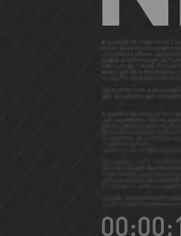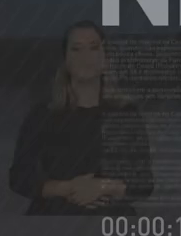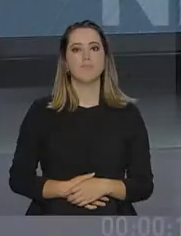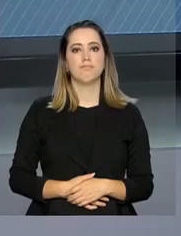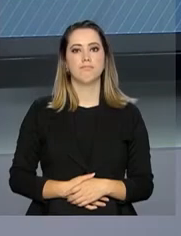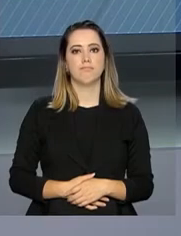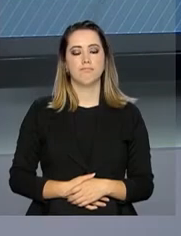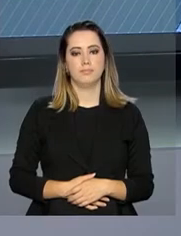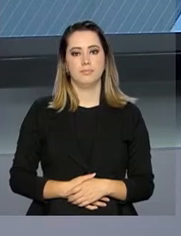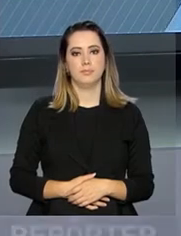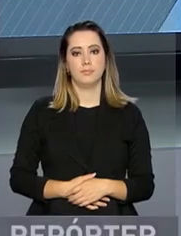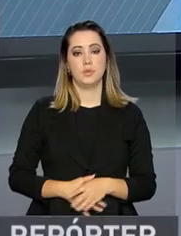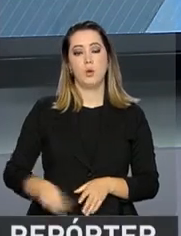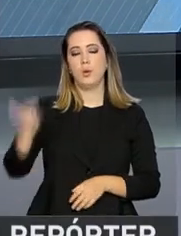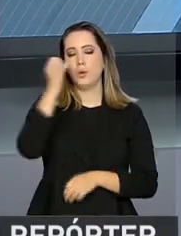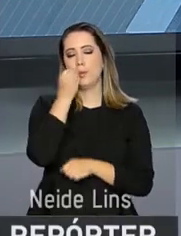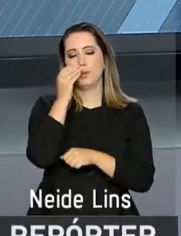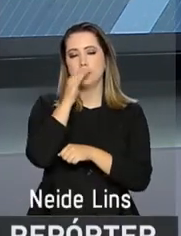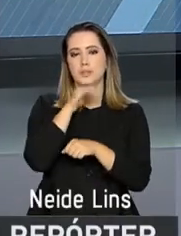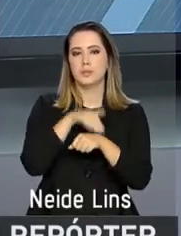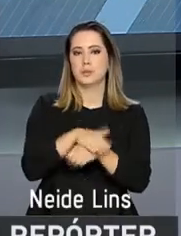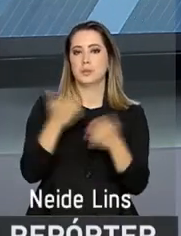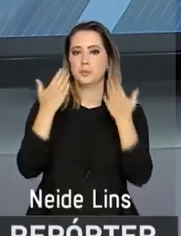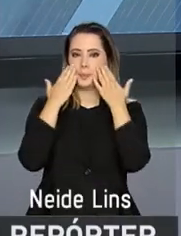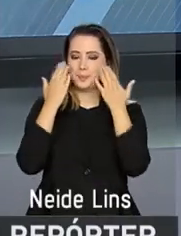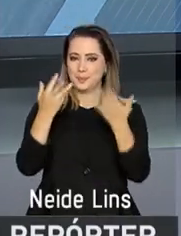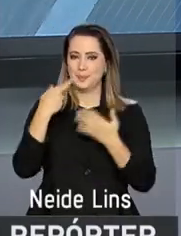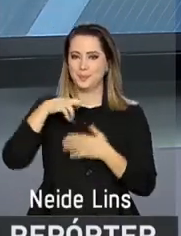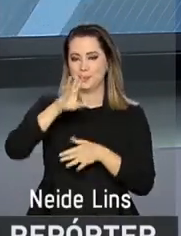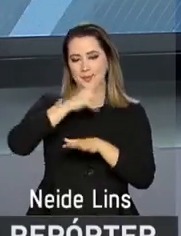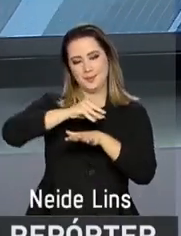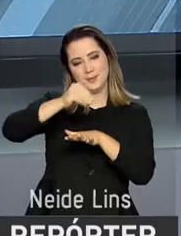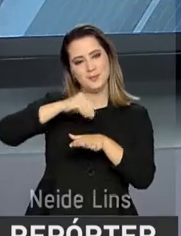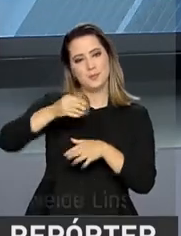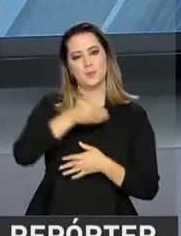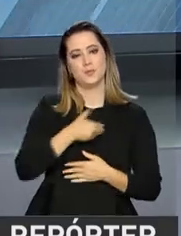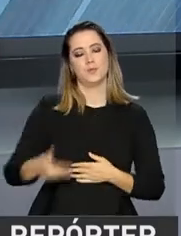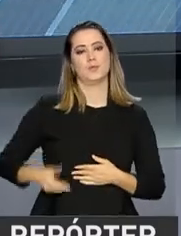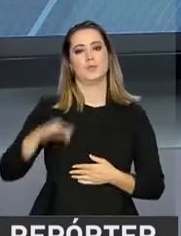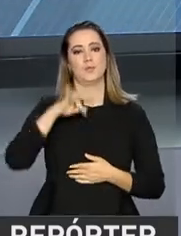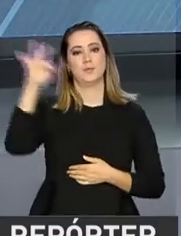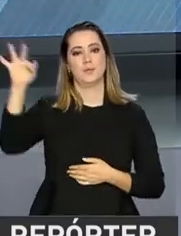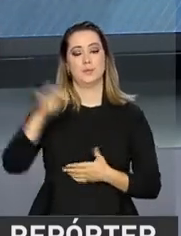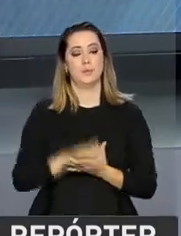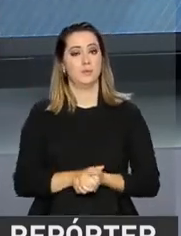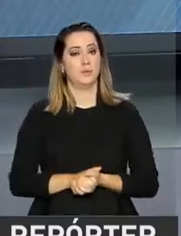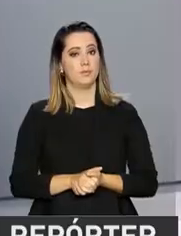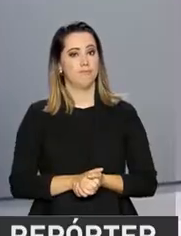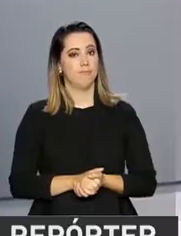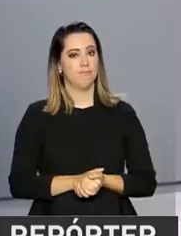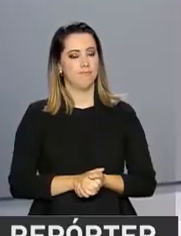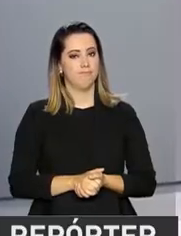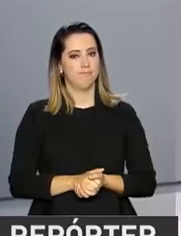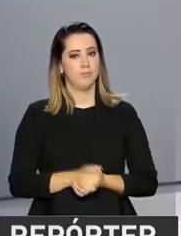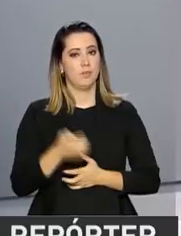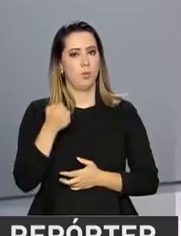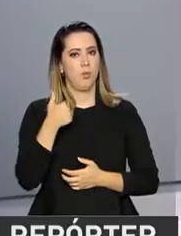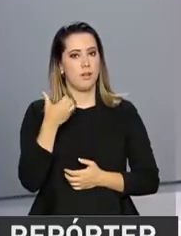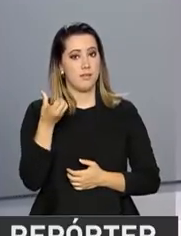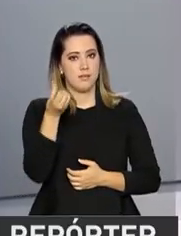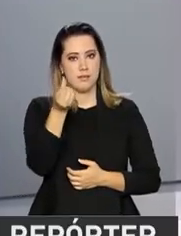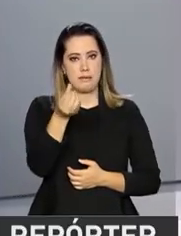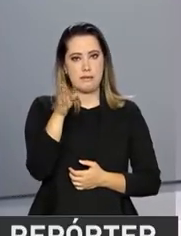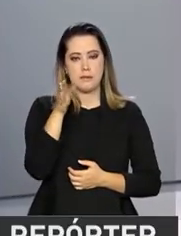olá boa noite começa agora o repórter nbr com as notícias do governo federal quase 16 bilhões